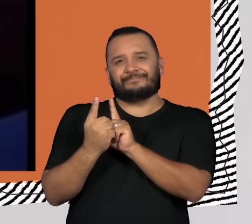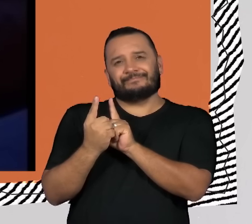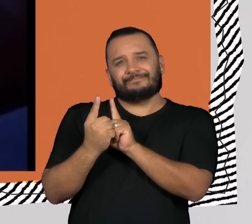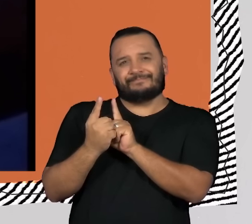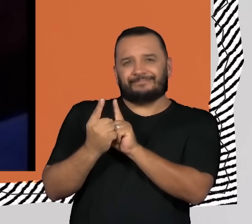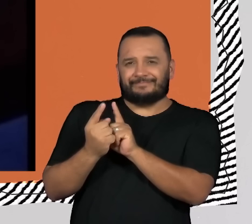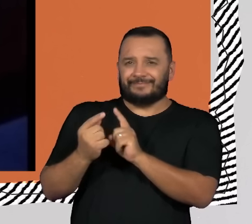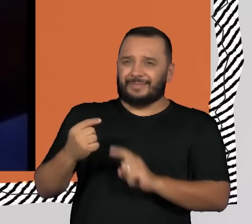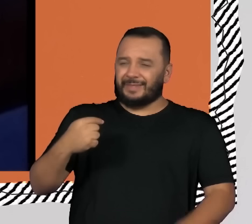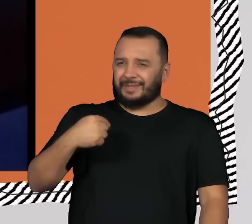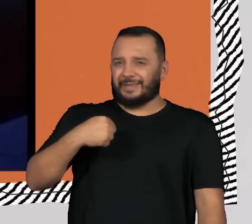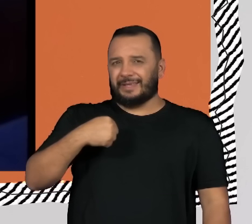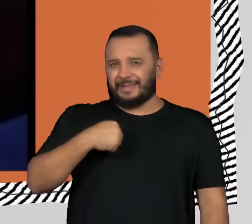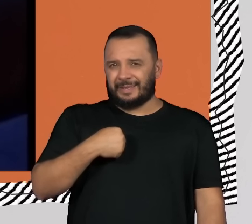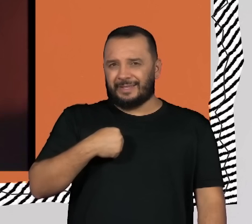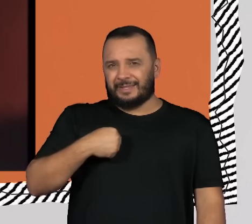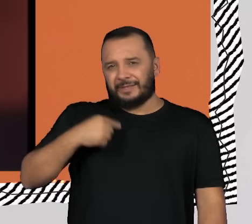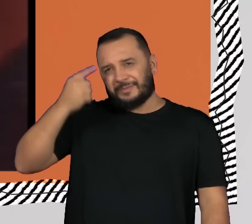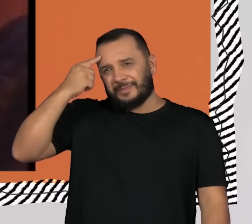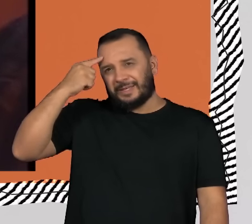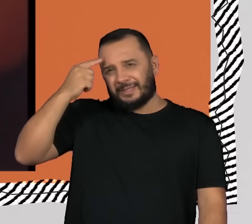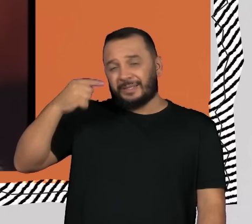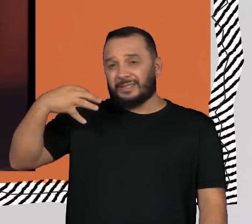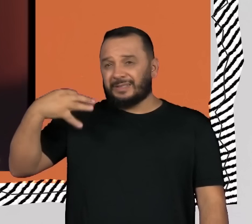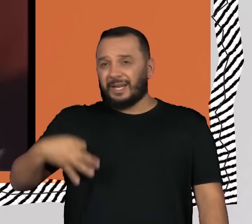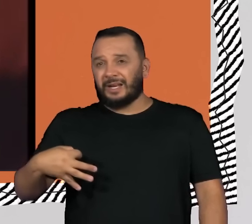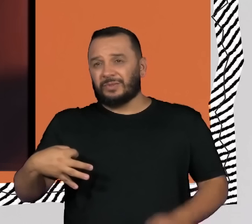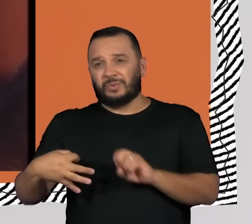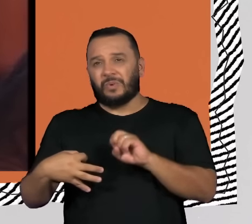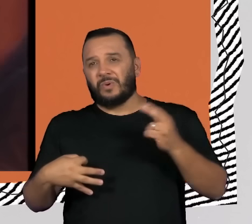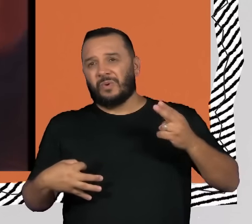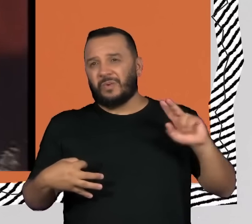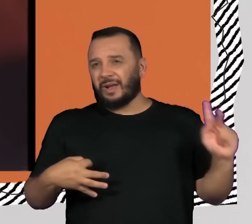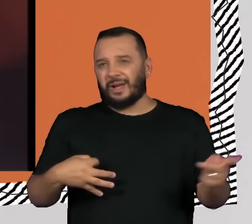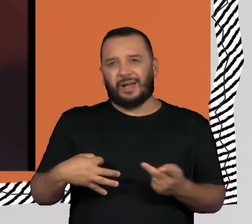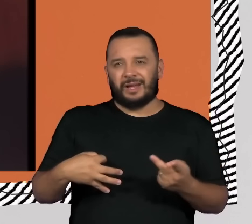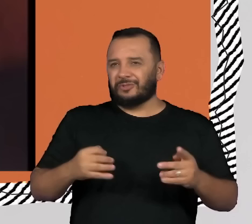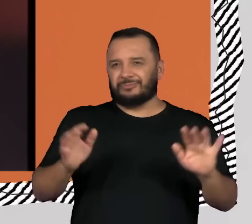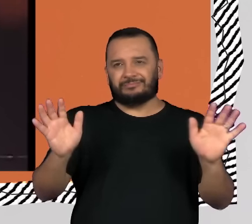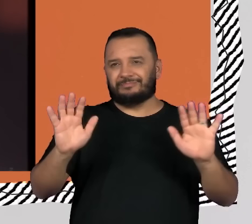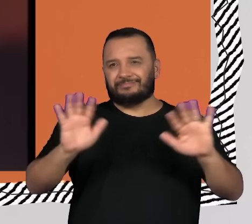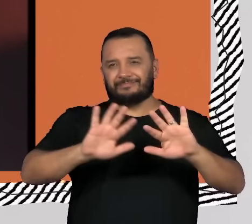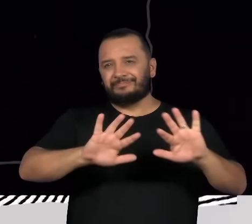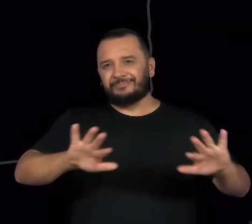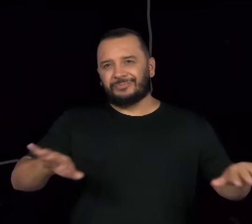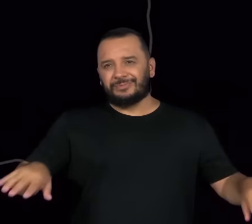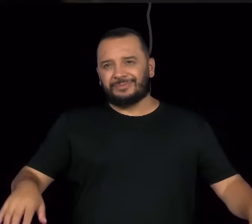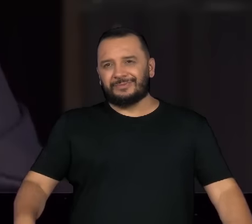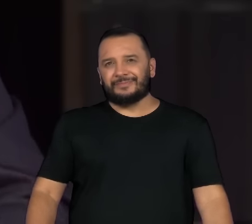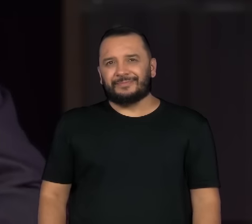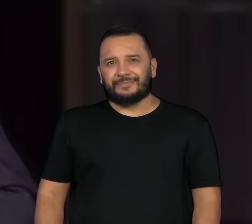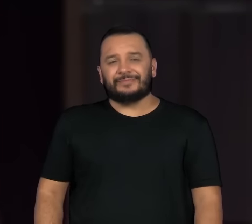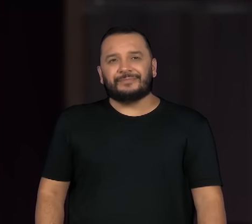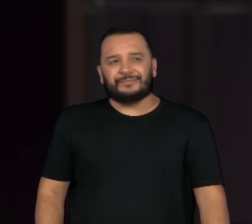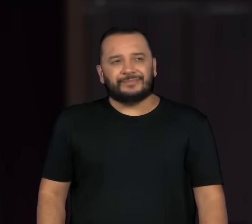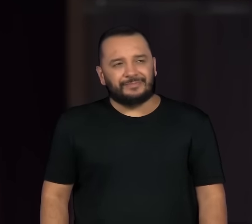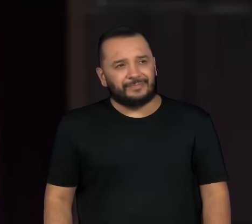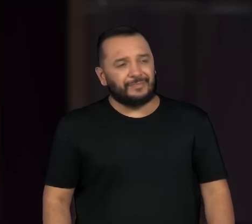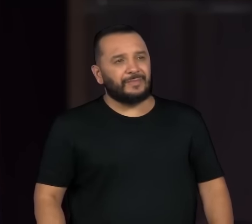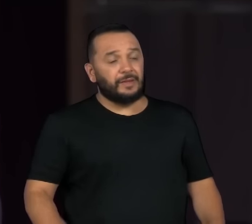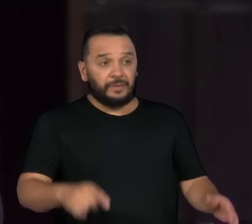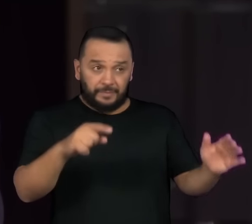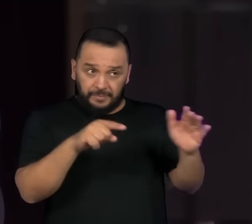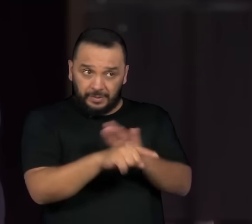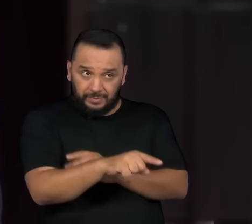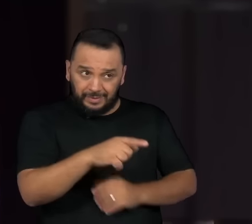já não existe nem o certo nem errado. Eu tenho que perguntar, o Arlindo vai